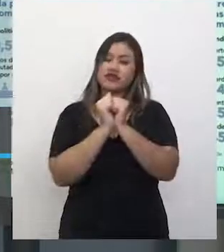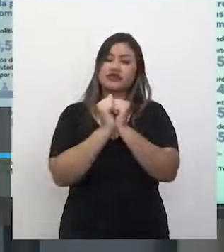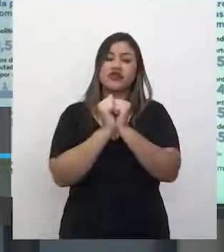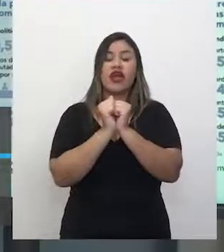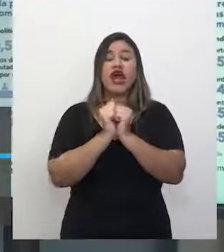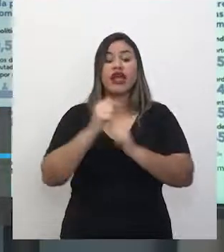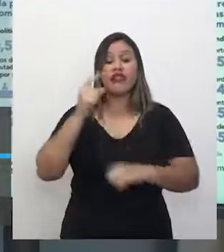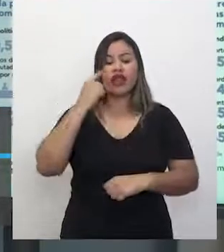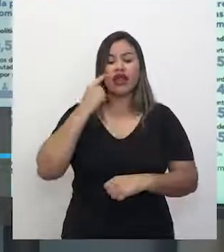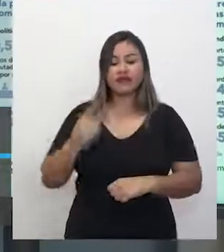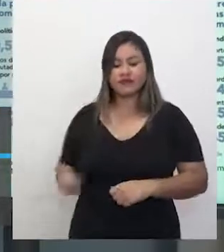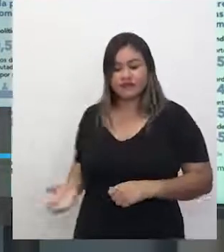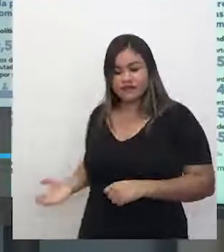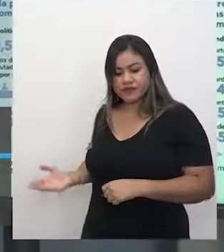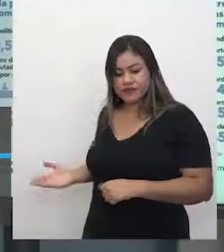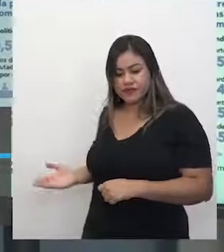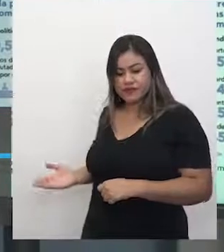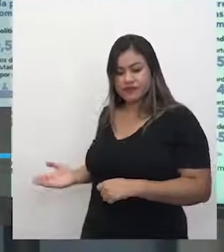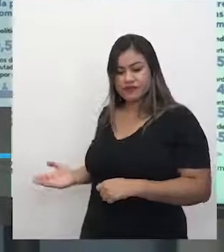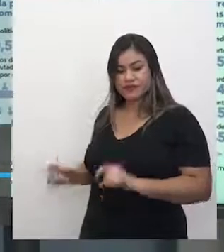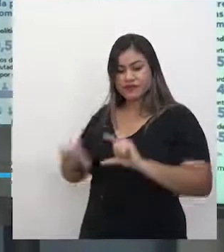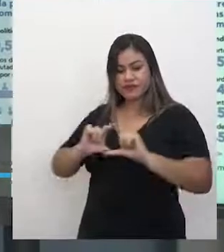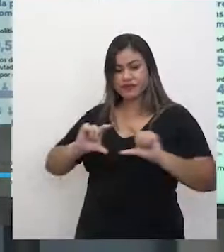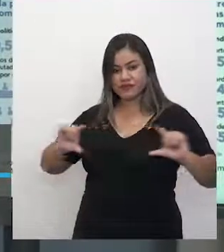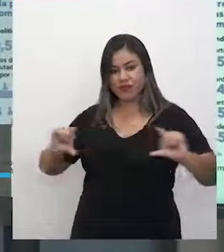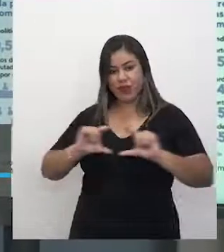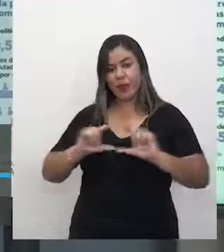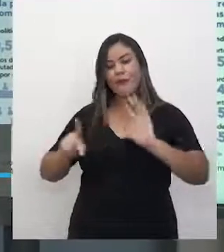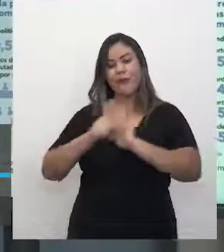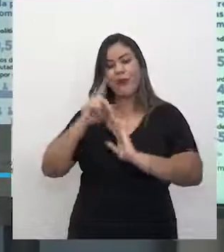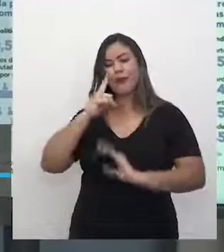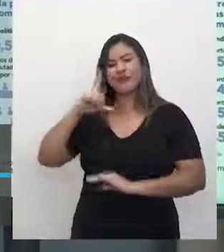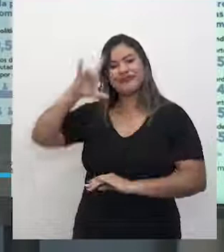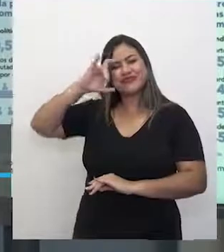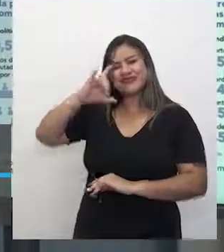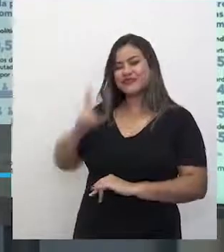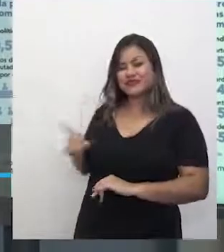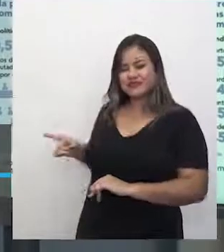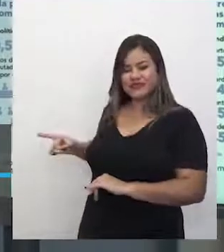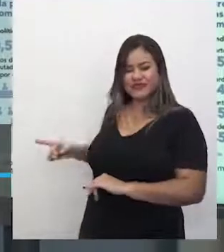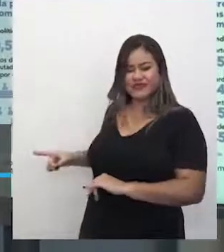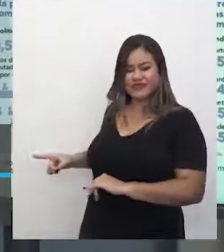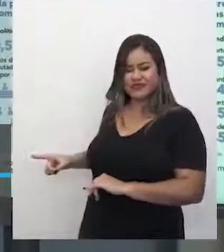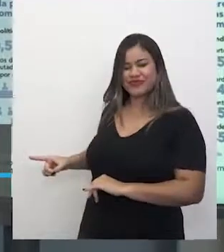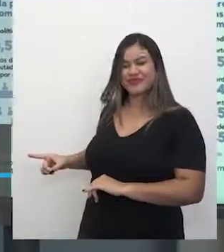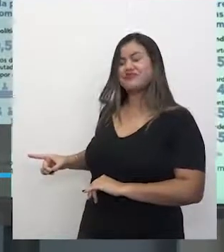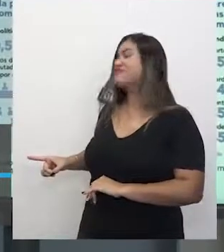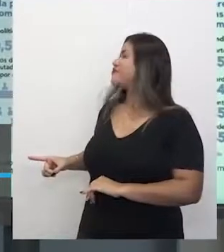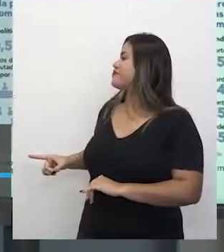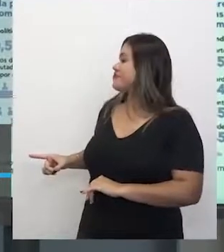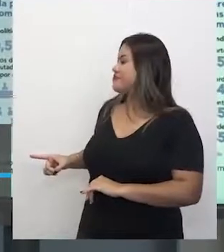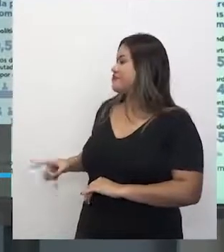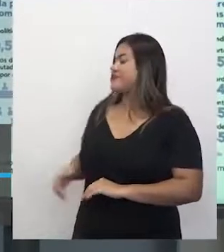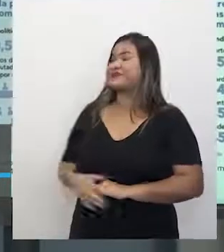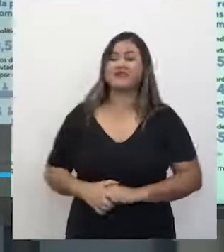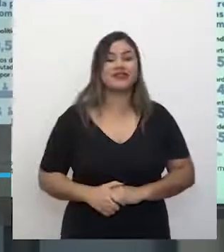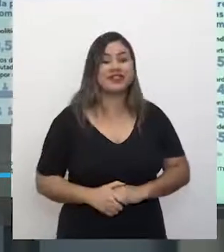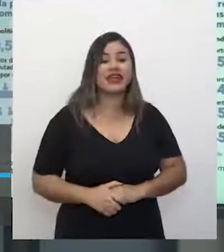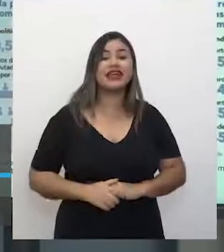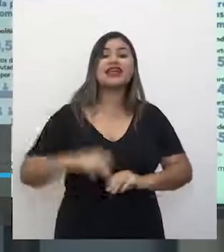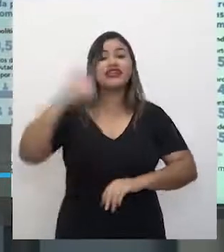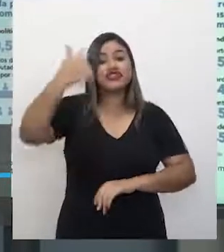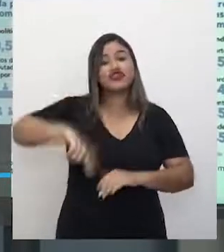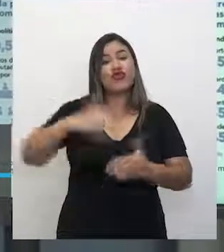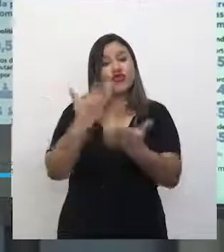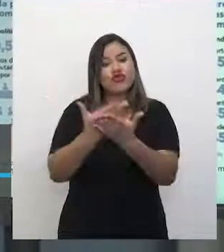no GC a minha página da Fabi no Instagram, né, Sociologia no Centro de Mídias, e na próxima aula